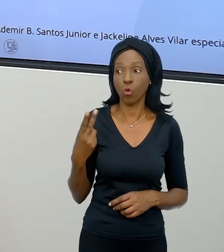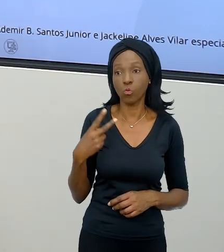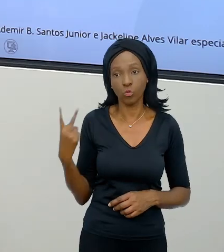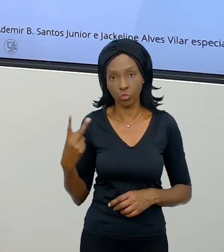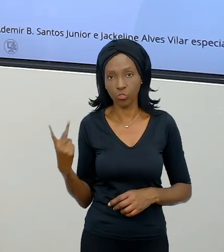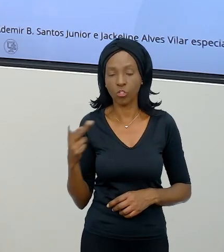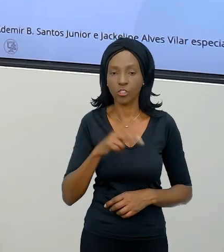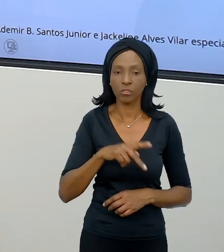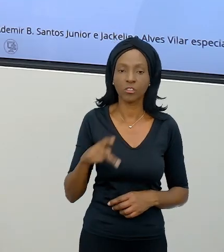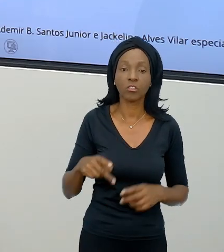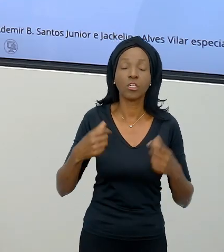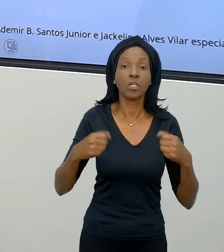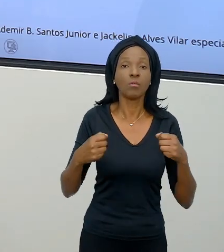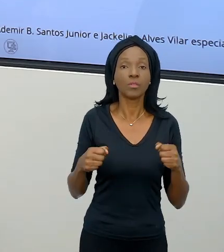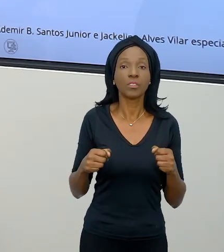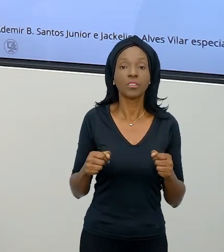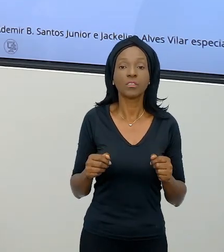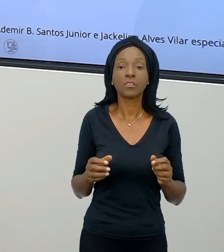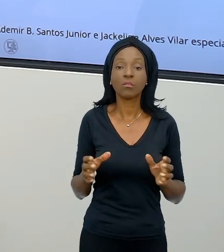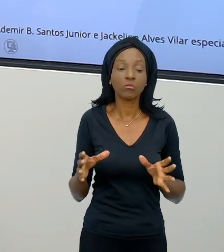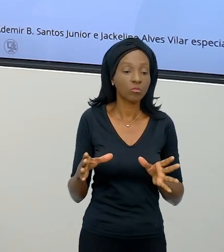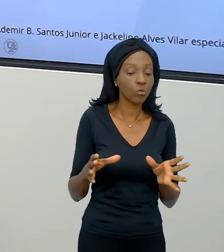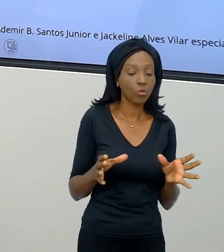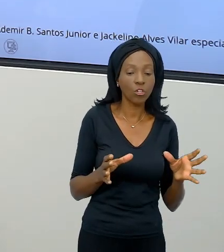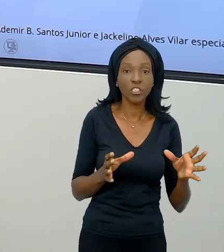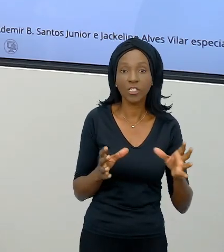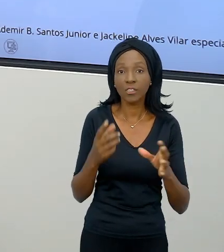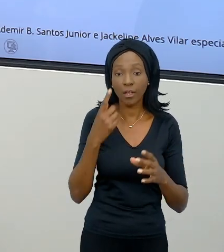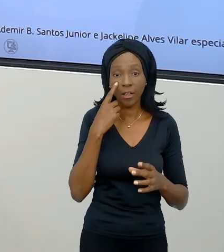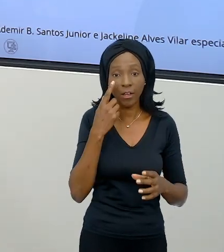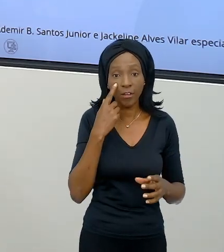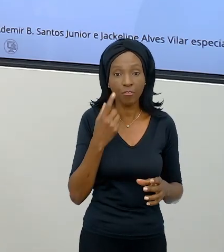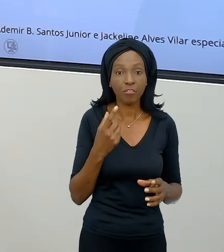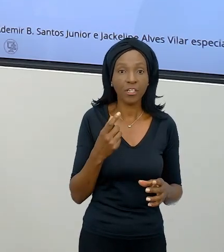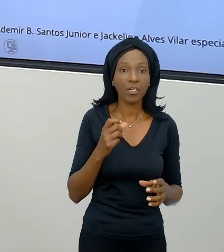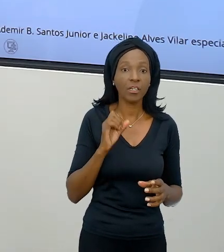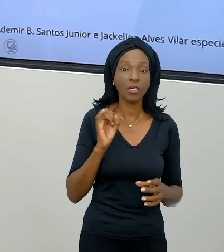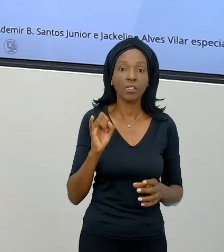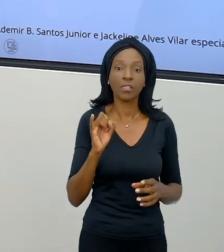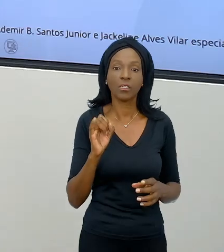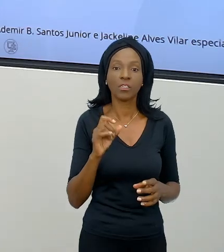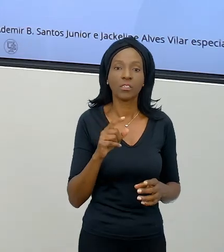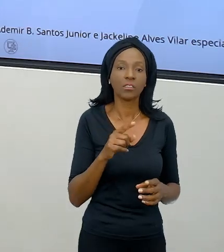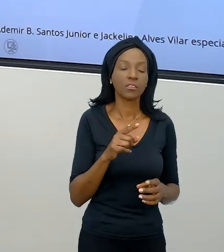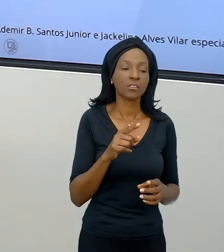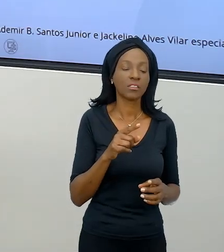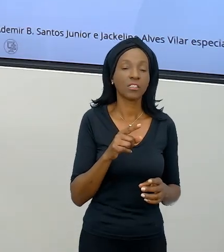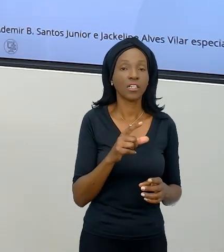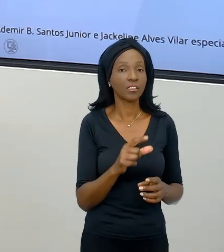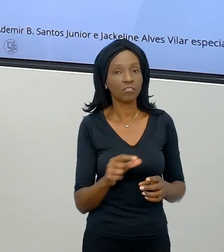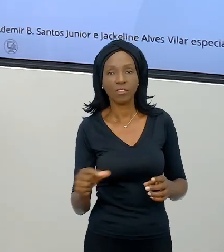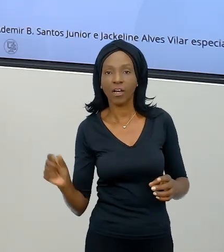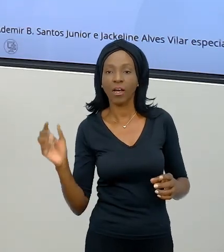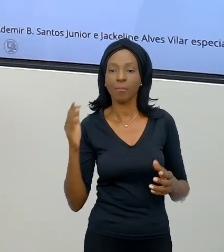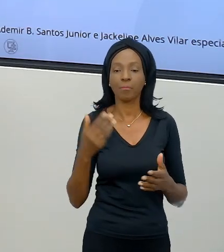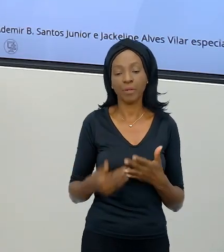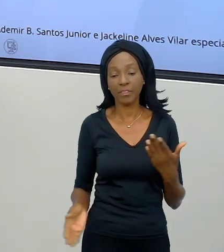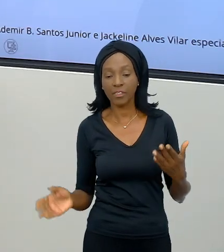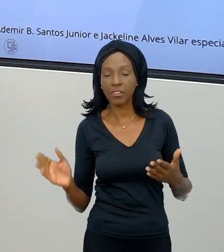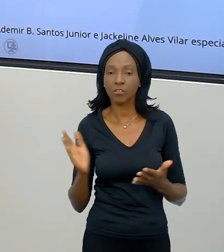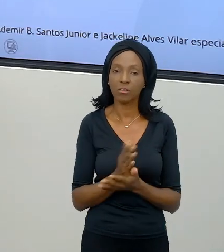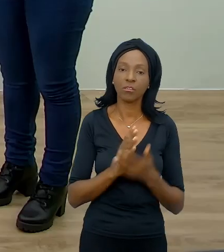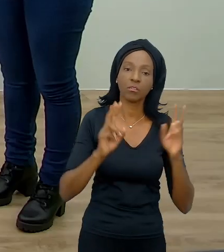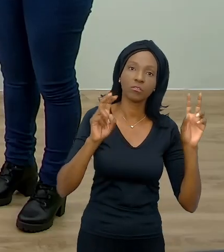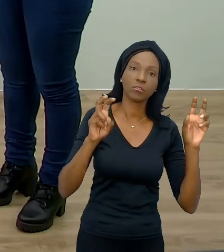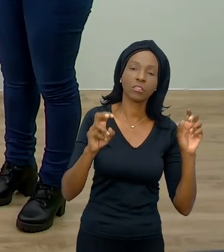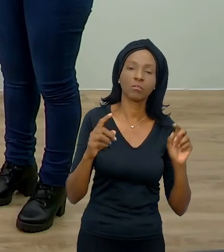equipe, estarem orientando e vendo se os estudantes não estão escapando ou tratando de outros assuntos. Porque, veja, é muito